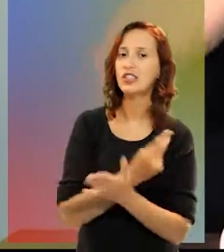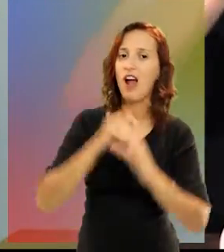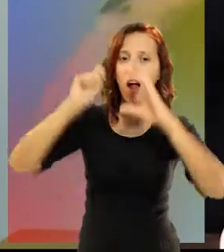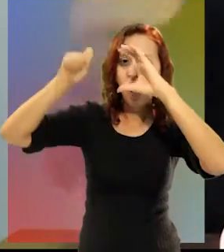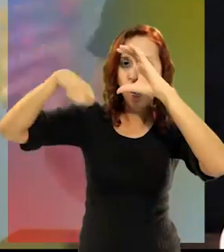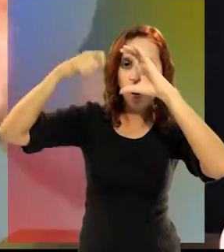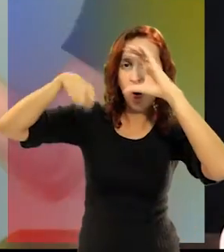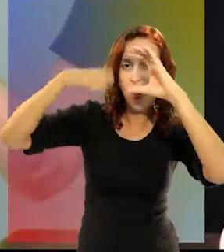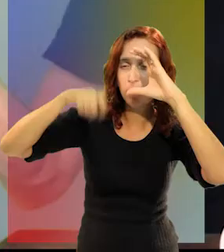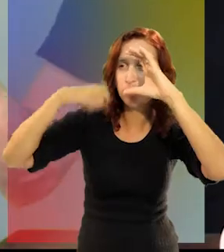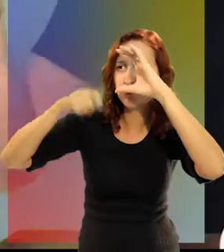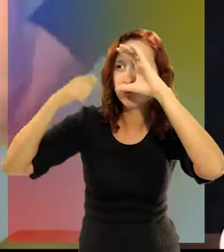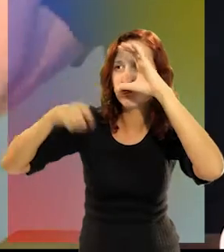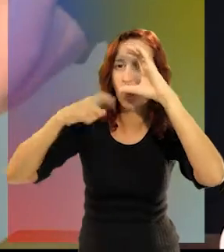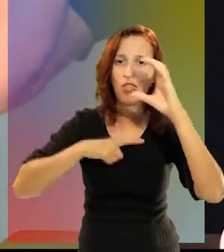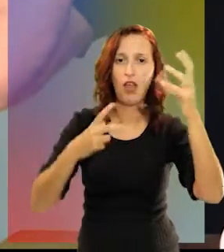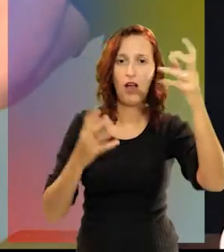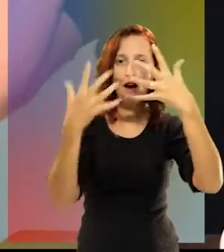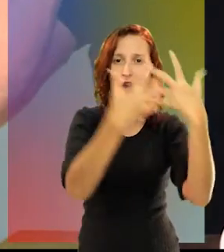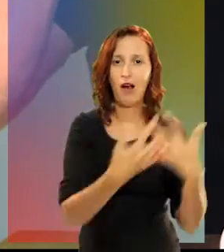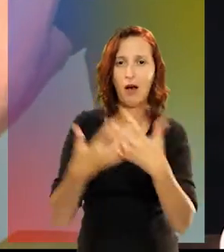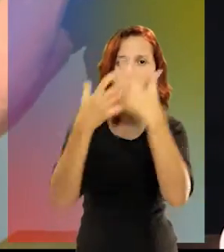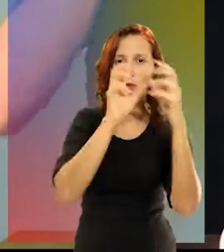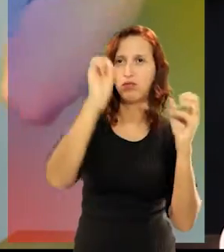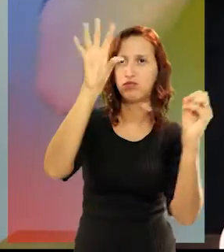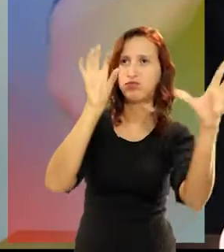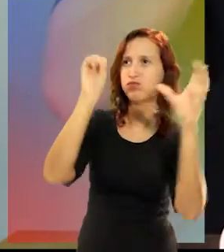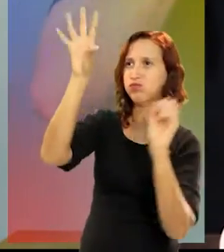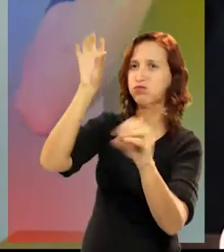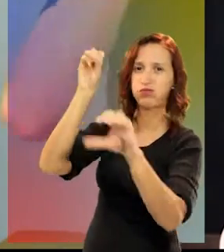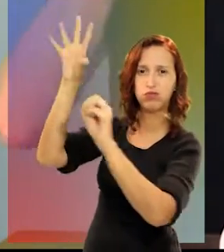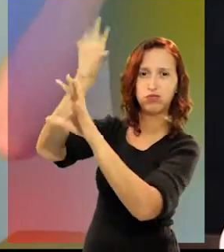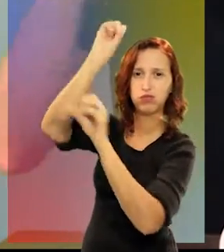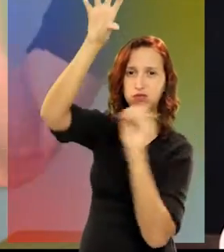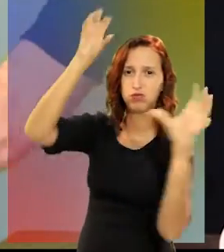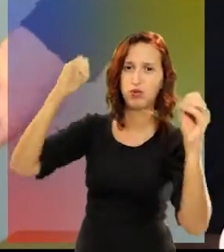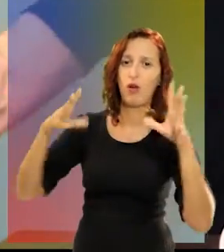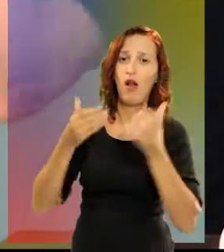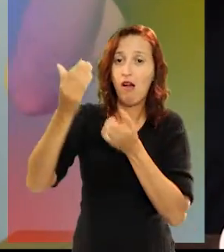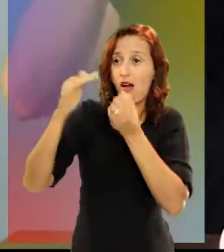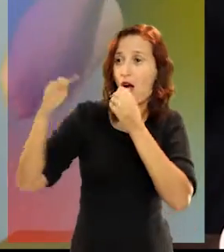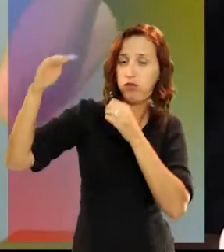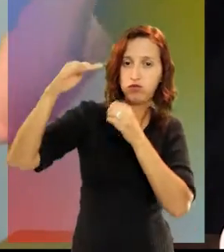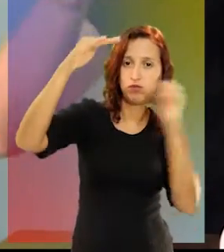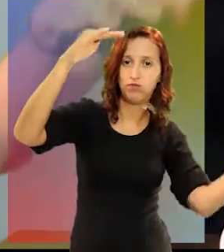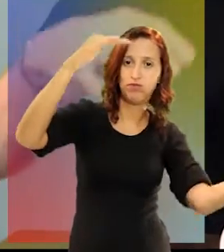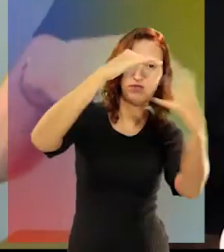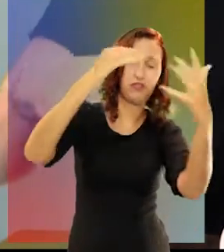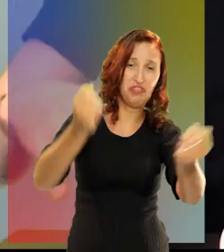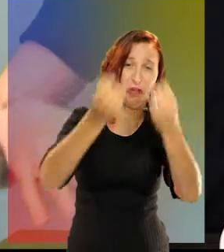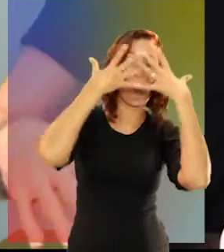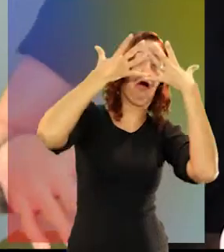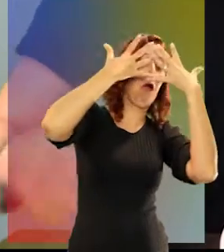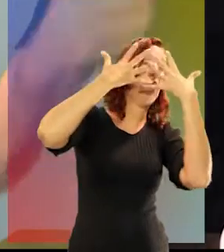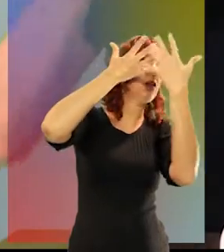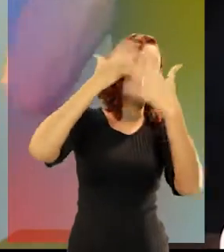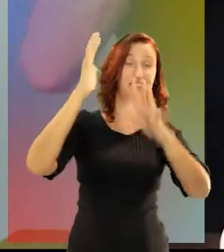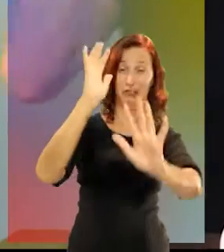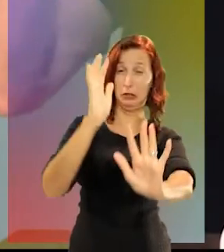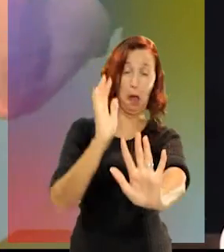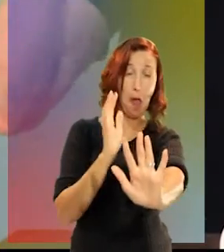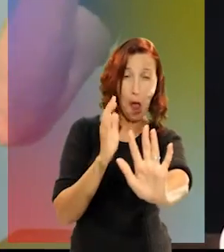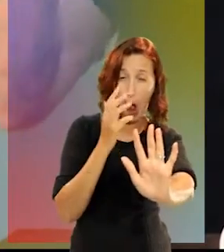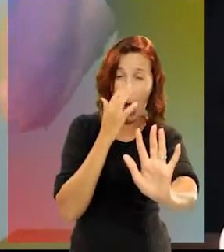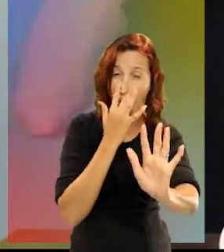frente à câmera, aí tem um caminhãozão com uns holofotes iluminando a cidade, assim, sabe? Aí na hora que o carro passa, o holofote joga o holofote na câmera, aí